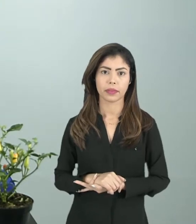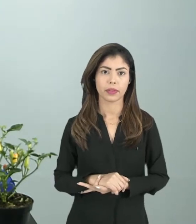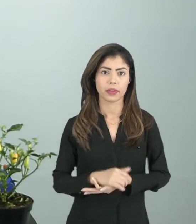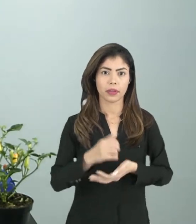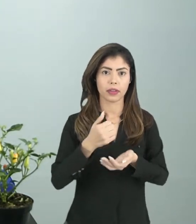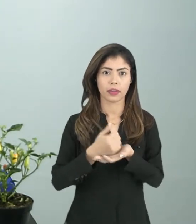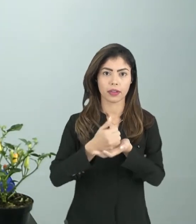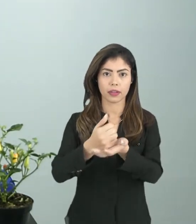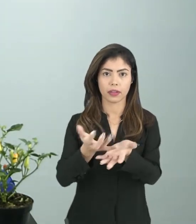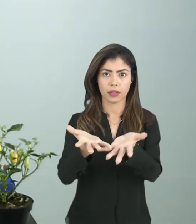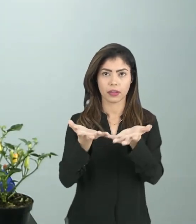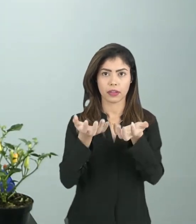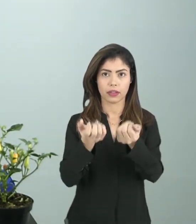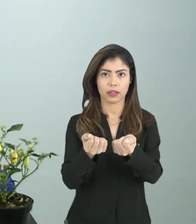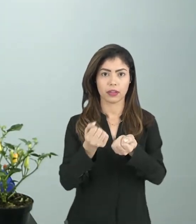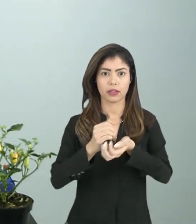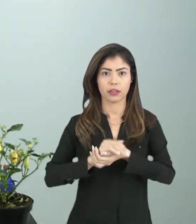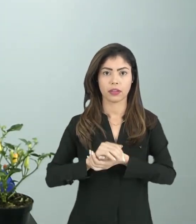lá.